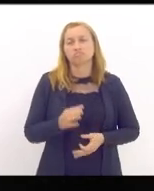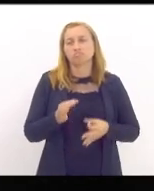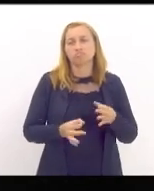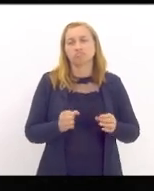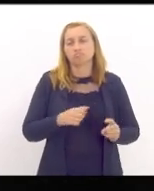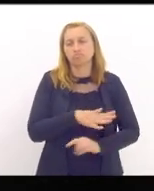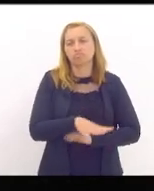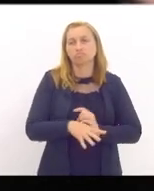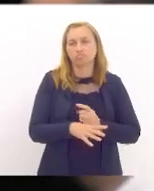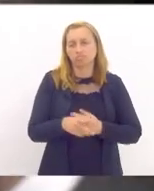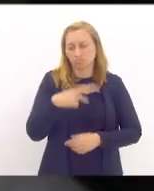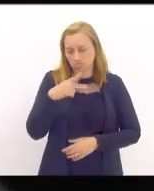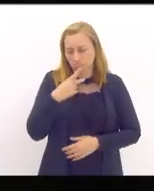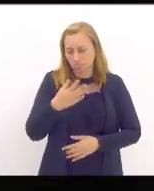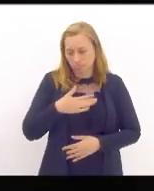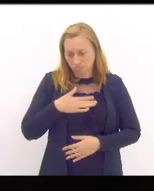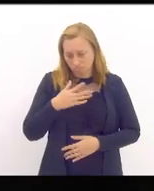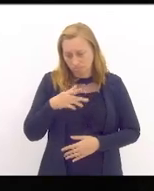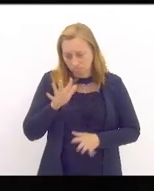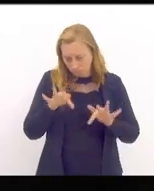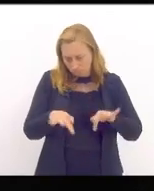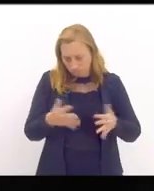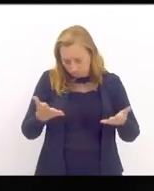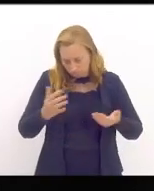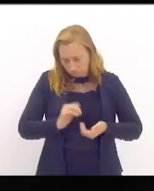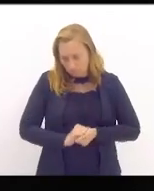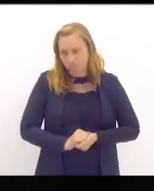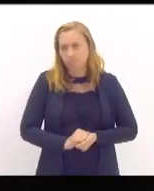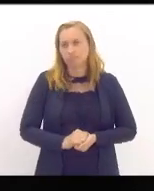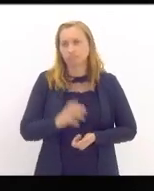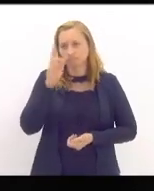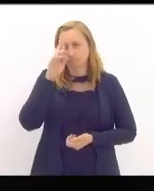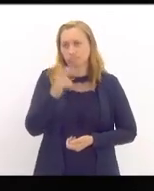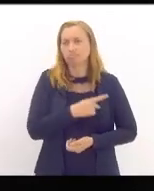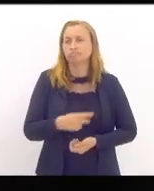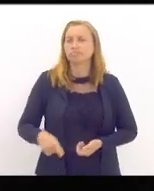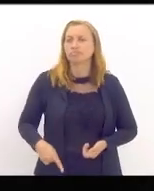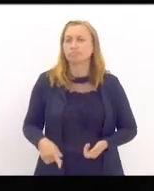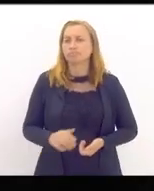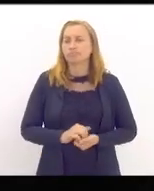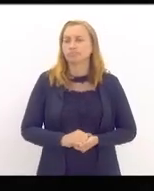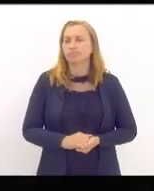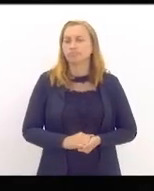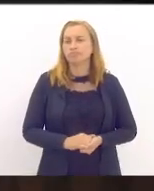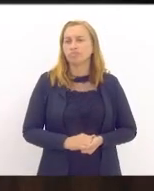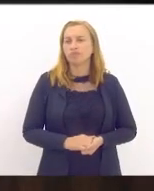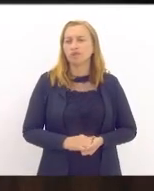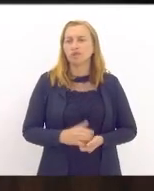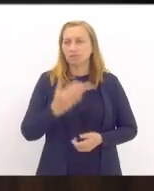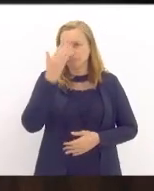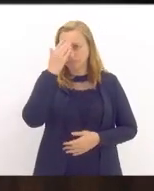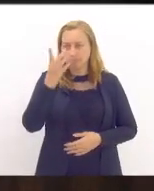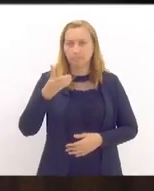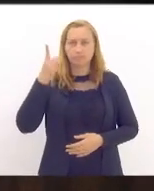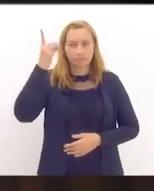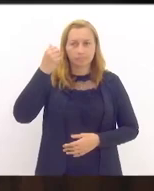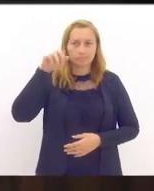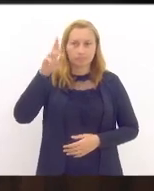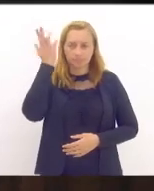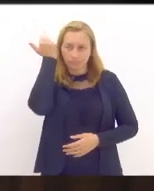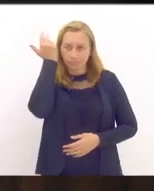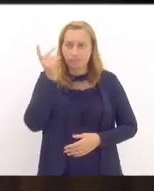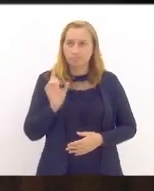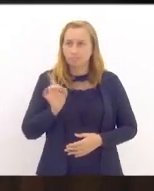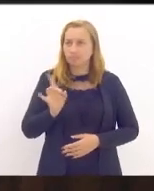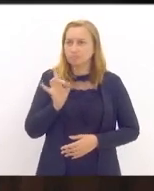justiça social eram essas considerações que eu gostaria de fazer com o presidente Obrigado Deputado Eliomar seguramente não será